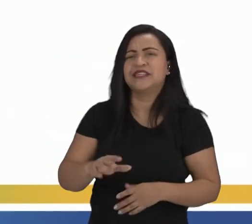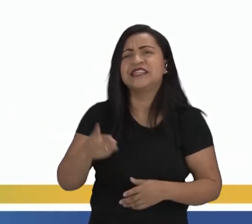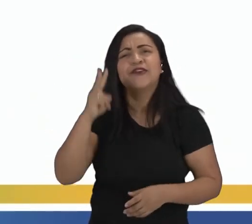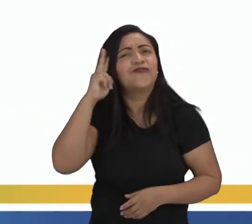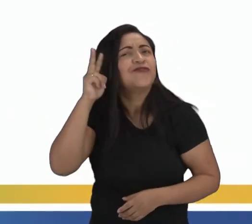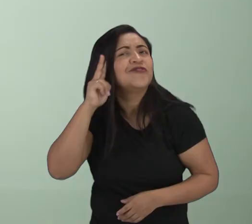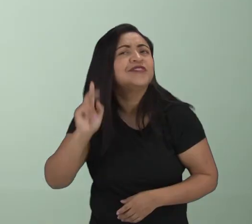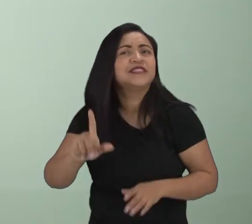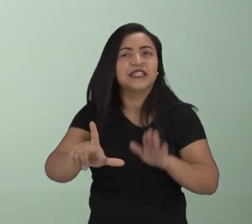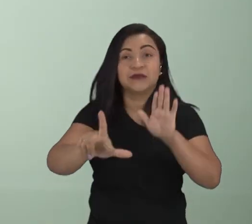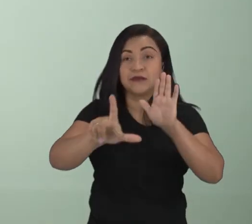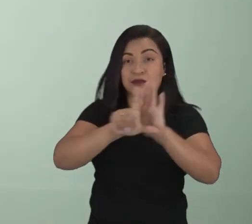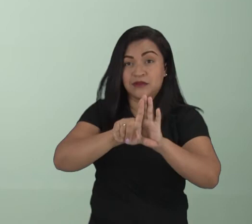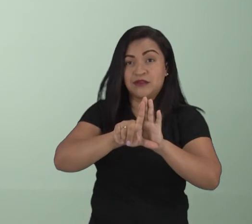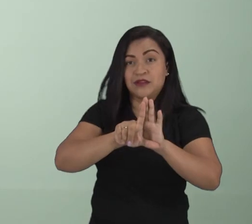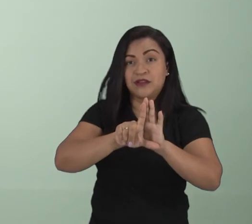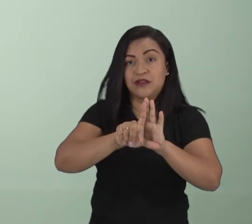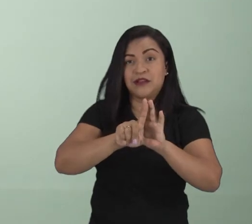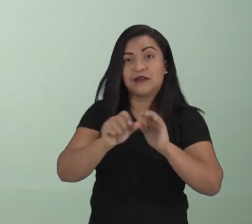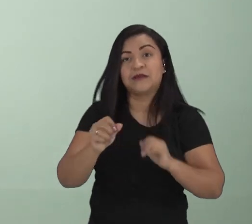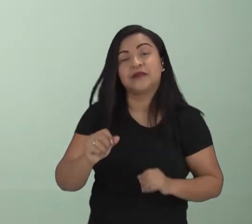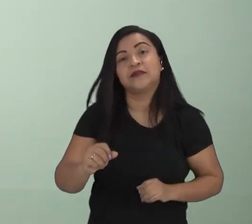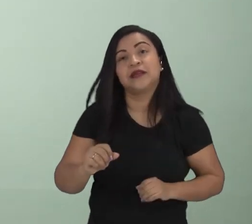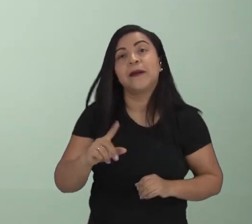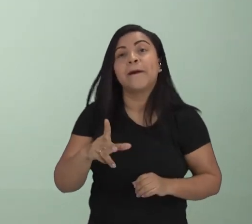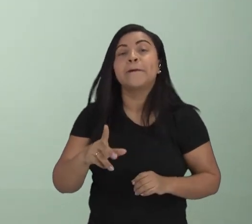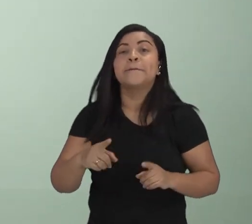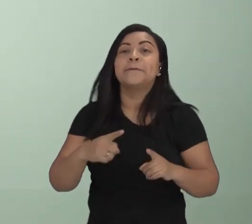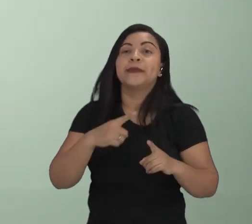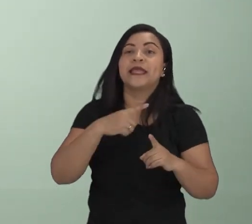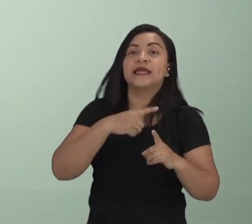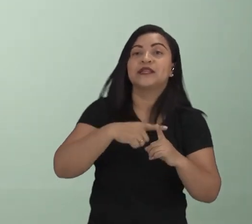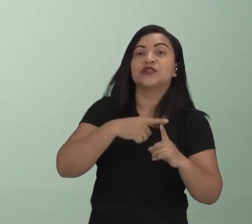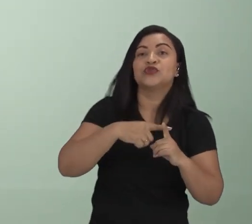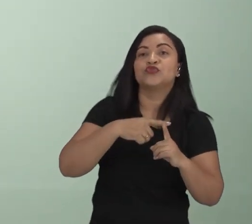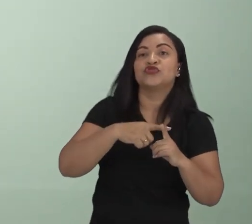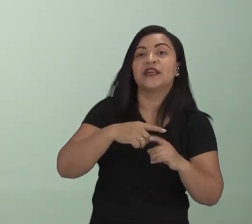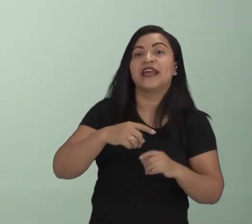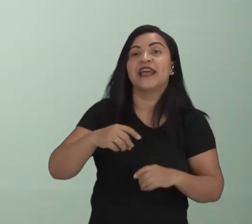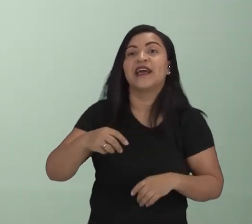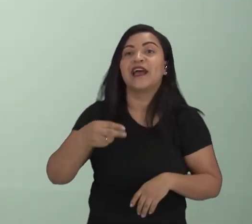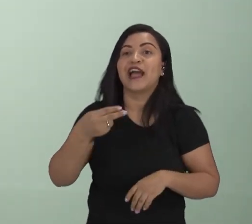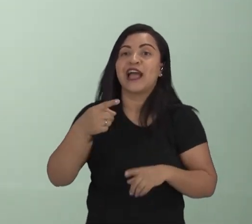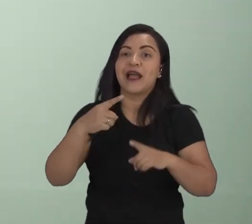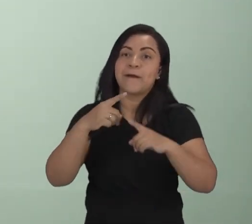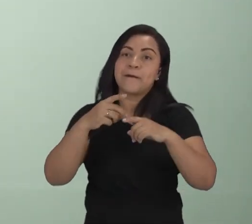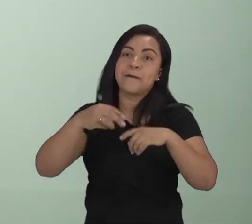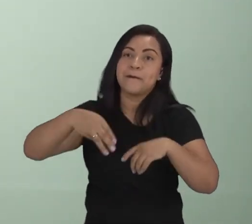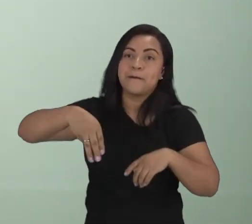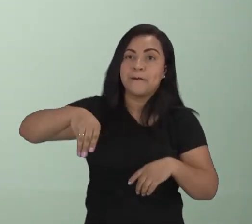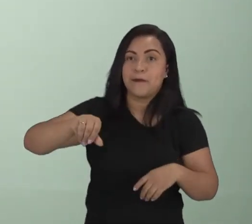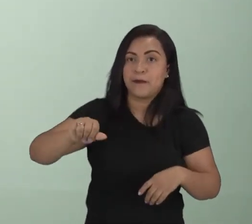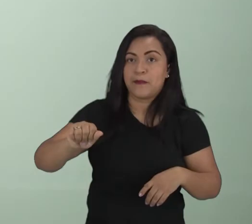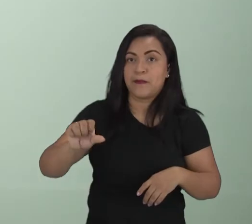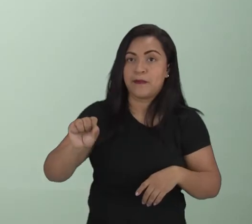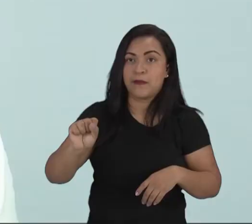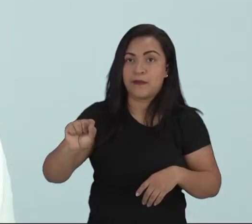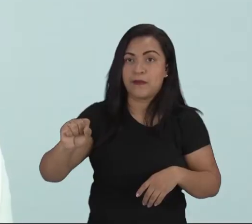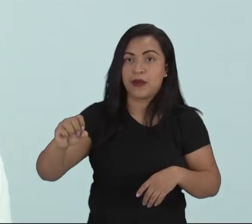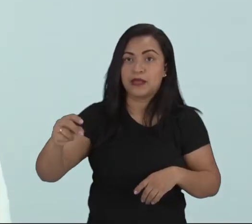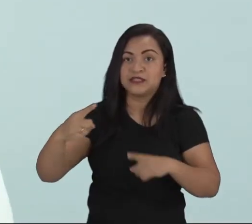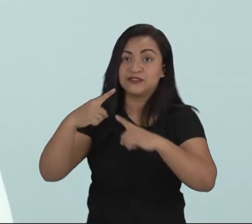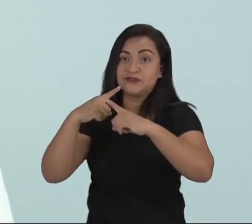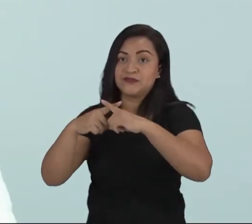Newton? Força resultante é igual a massa vezes aceleração. E lembrando que força resultante é a somatória de todas